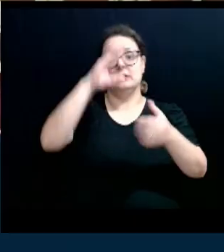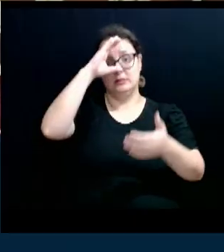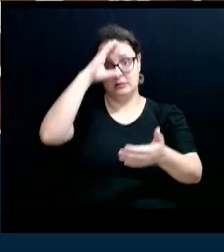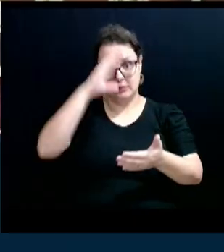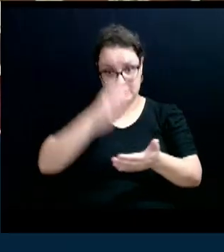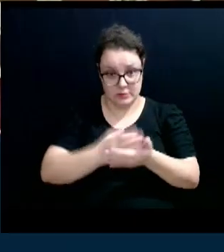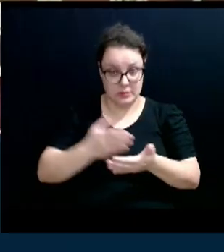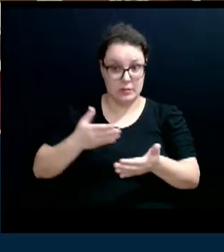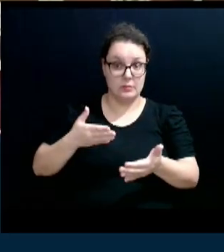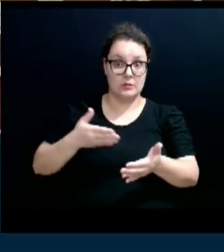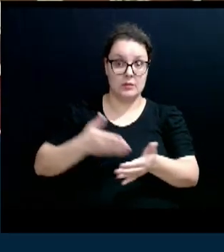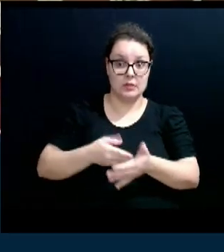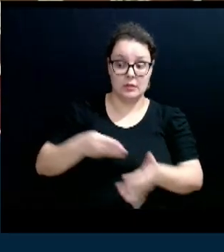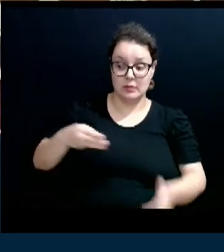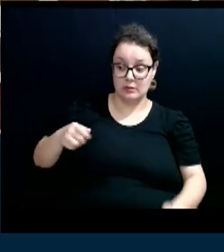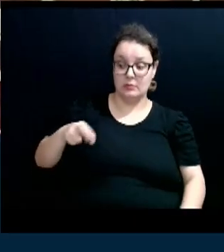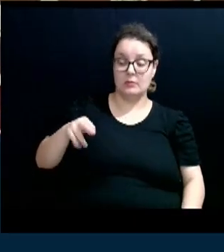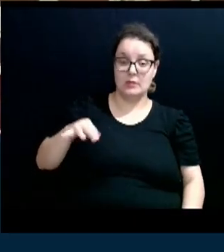Mariana tanto